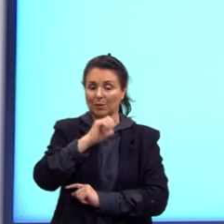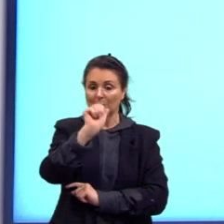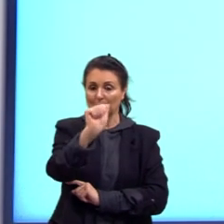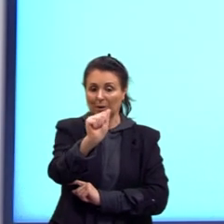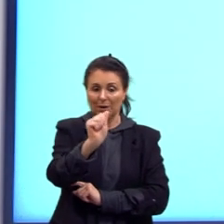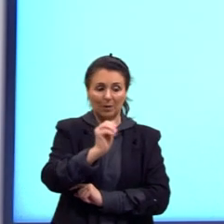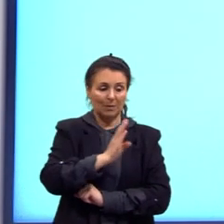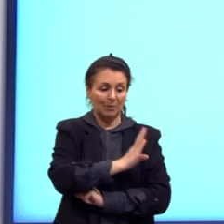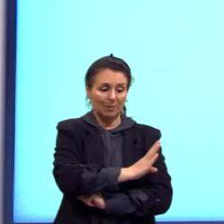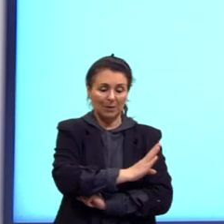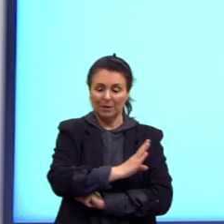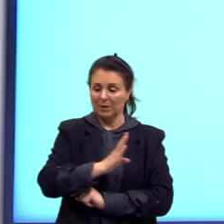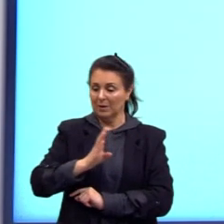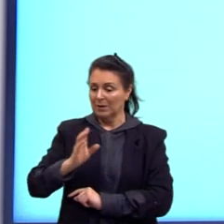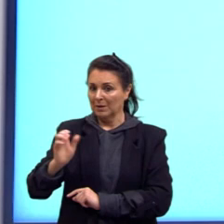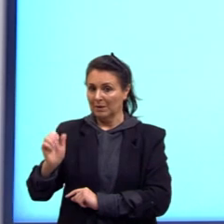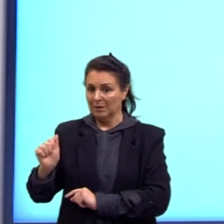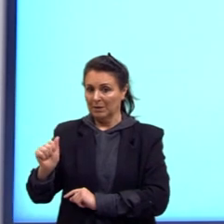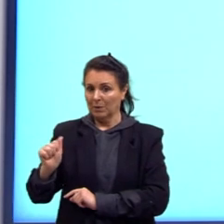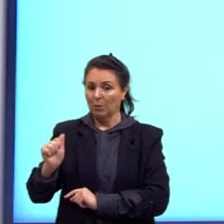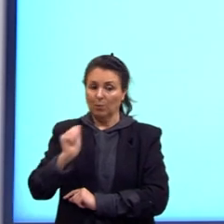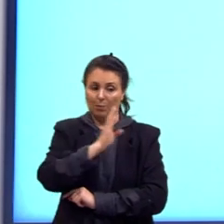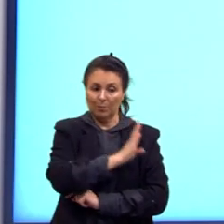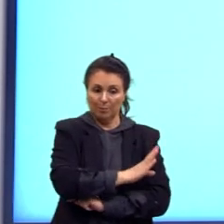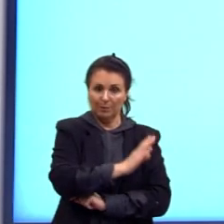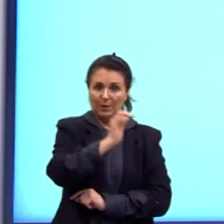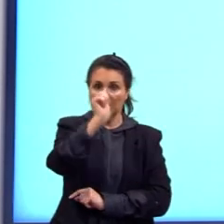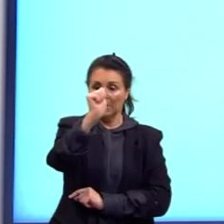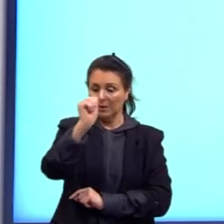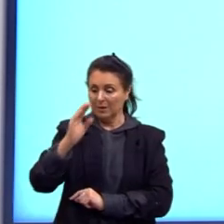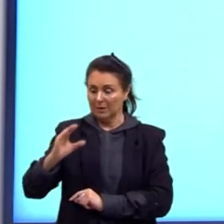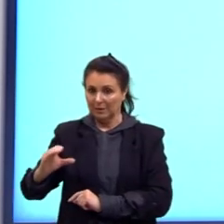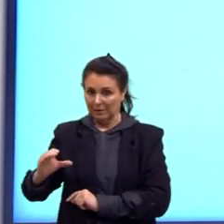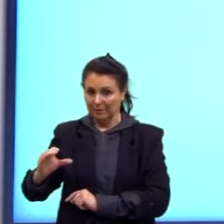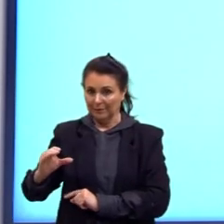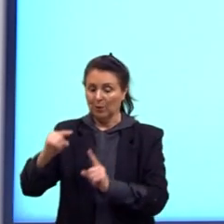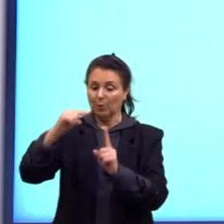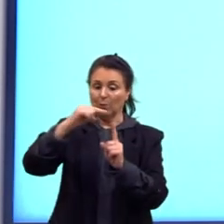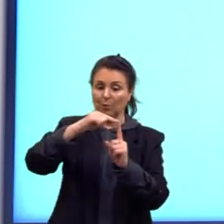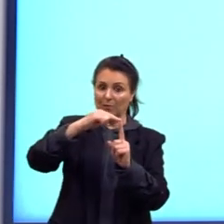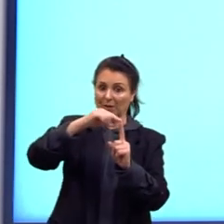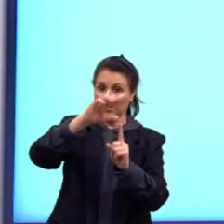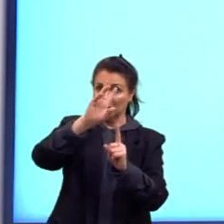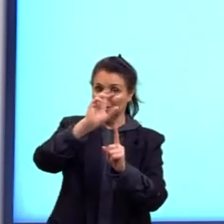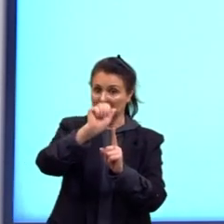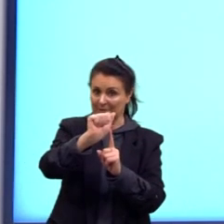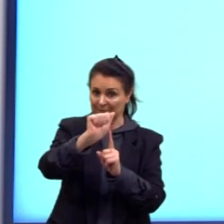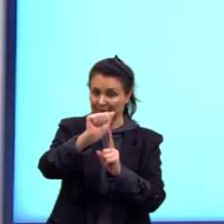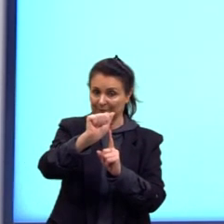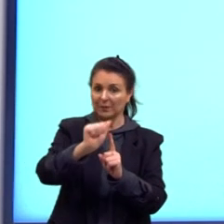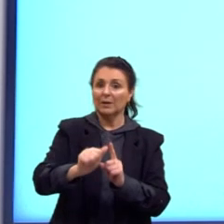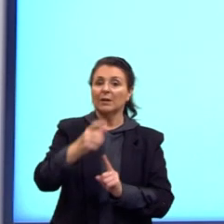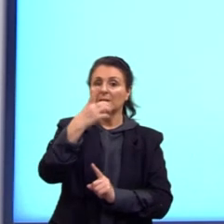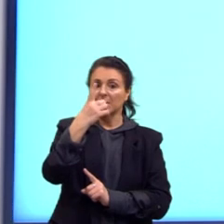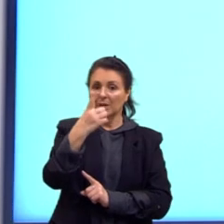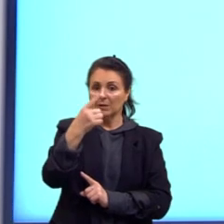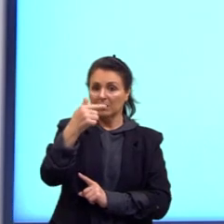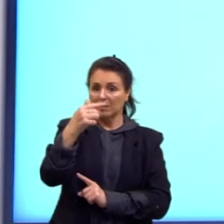ou B A C né Sempre considerando ali o vértice A esse ângulo tem tão